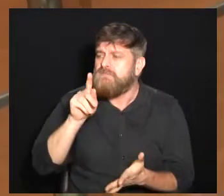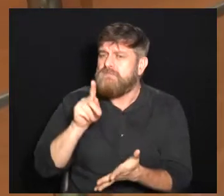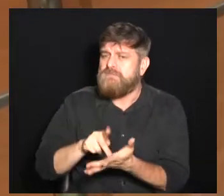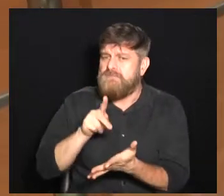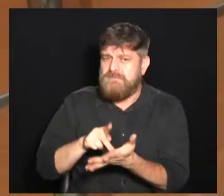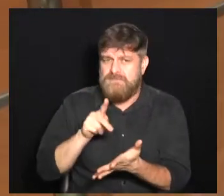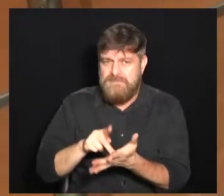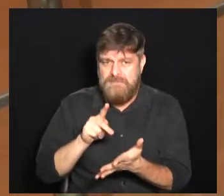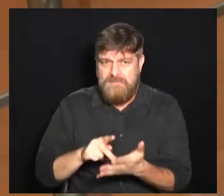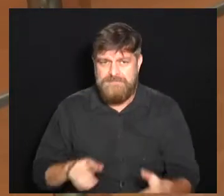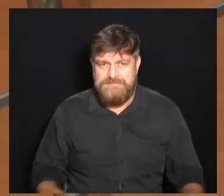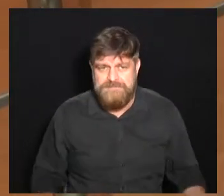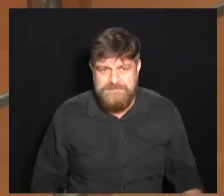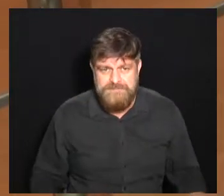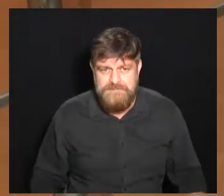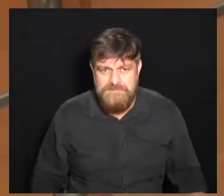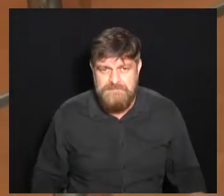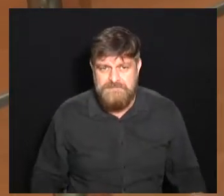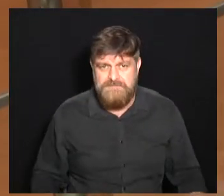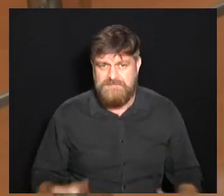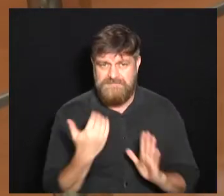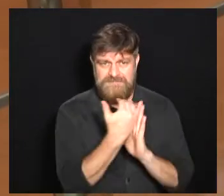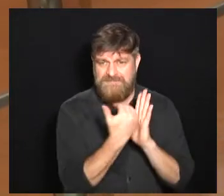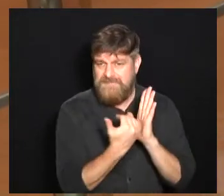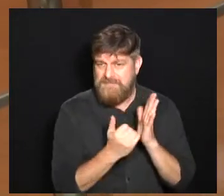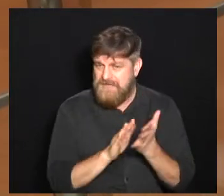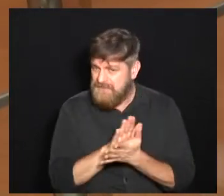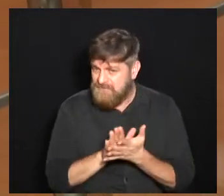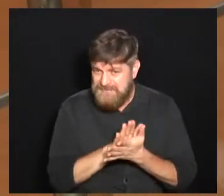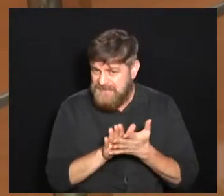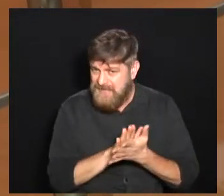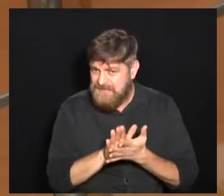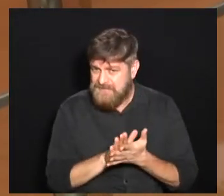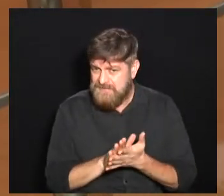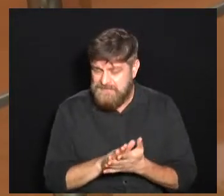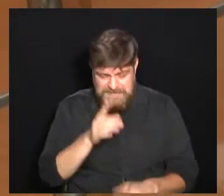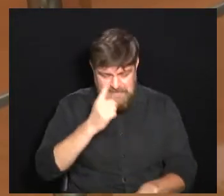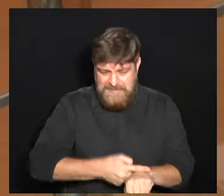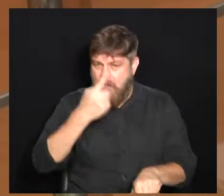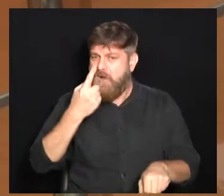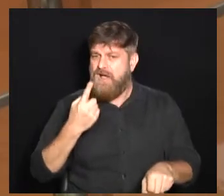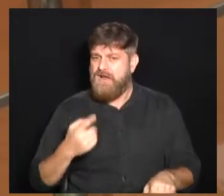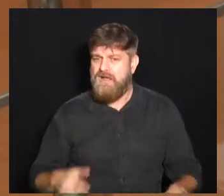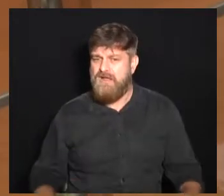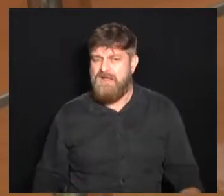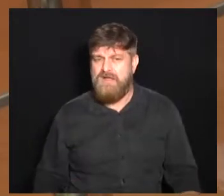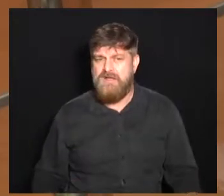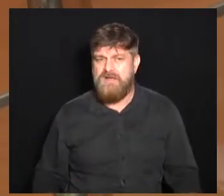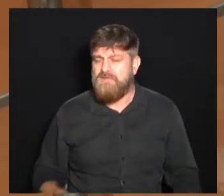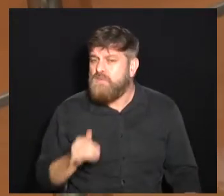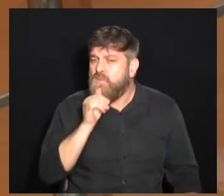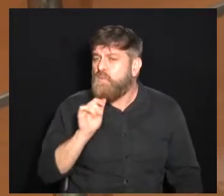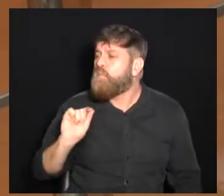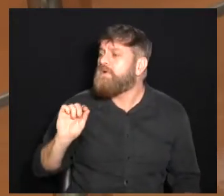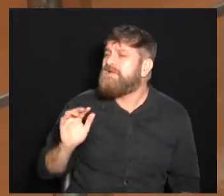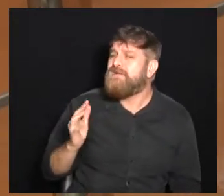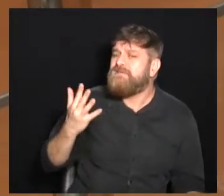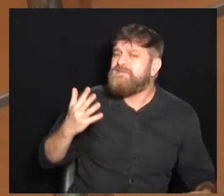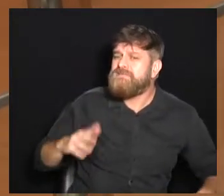Não tinha um plano para isso? Nada foi planejado? Por exemplo, o que aconteceu